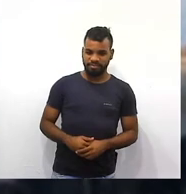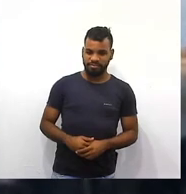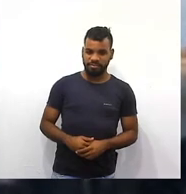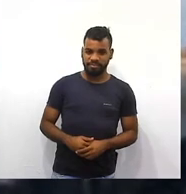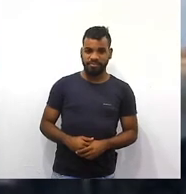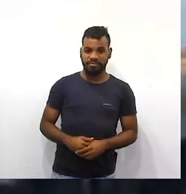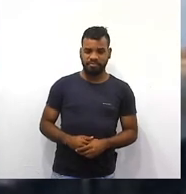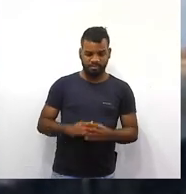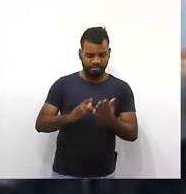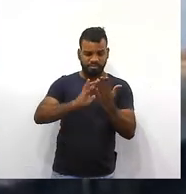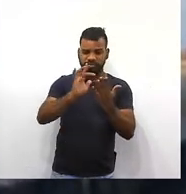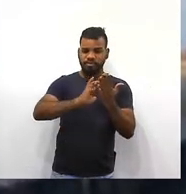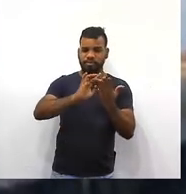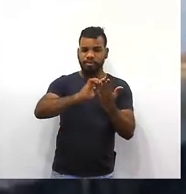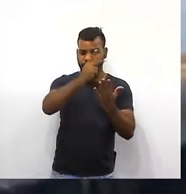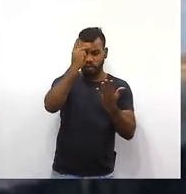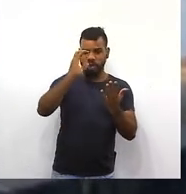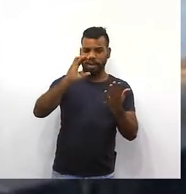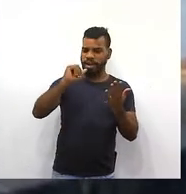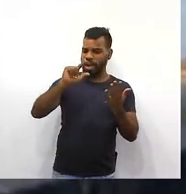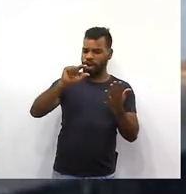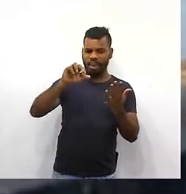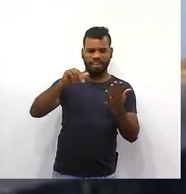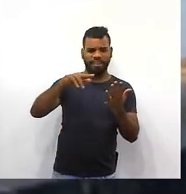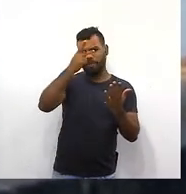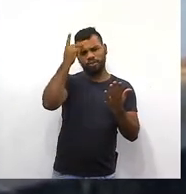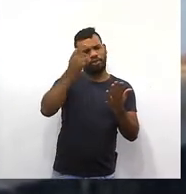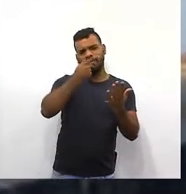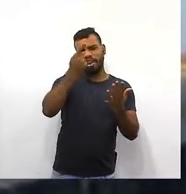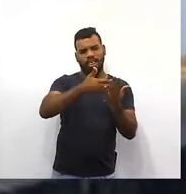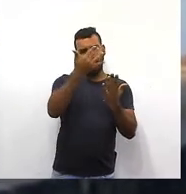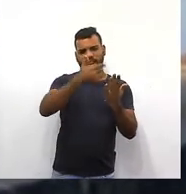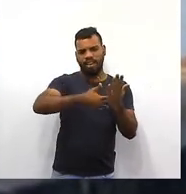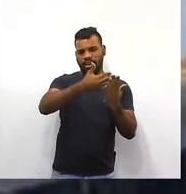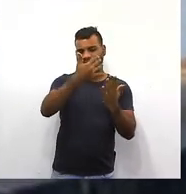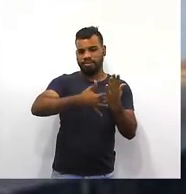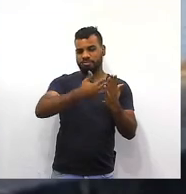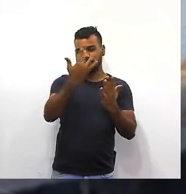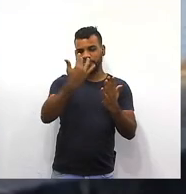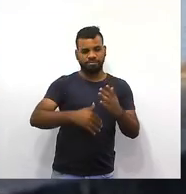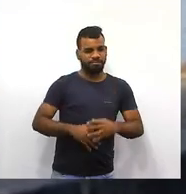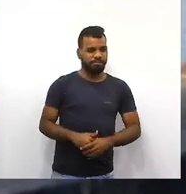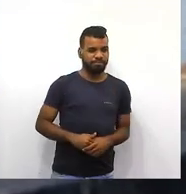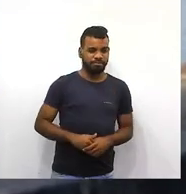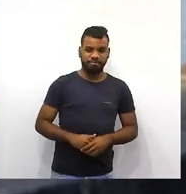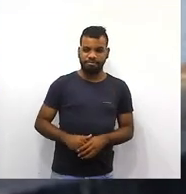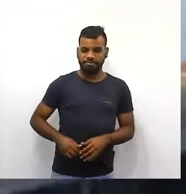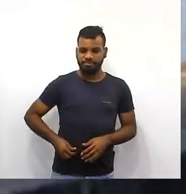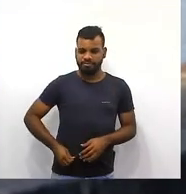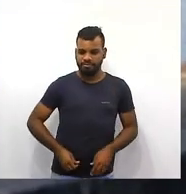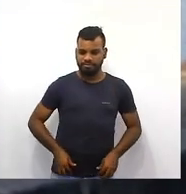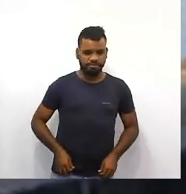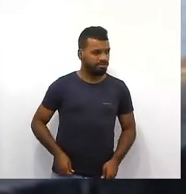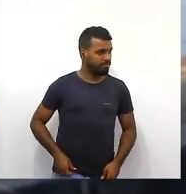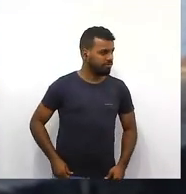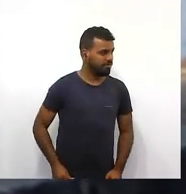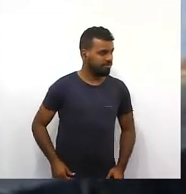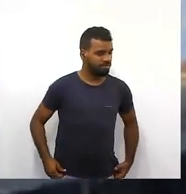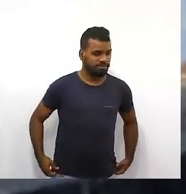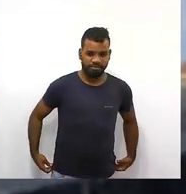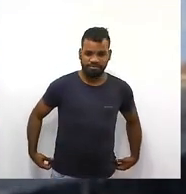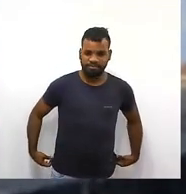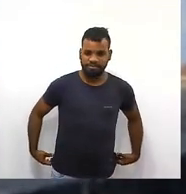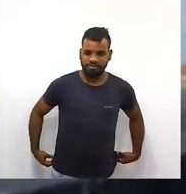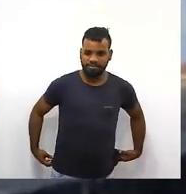aqui também. Deixa eu ver quem mais. Daniele. Opa, deixa eu ver quem mais. Bom, então...